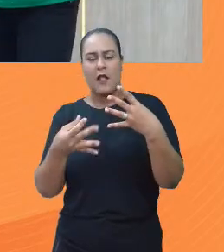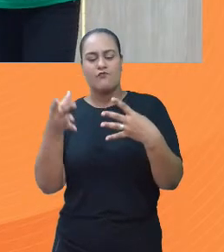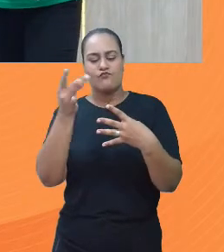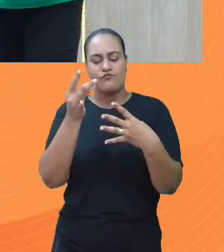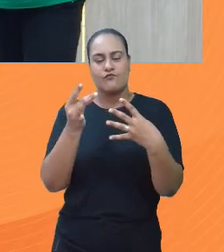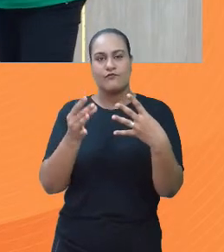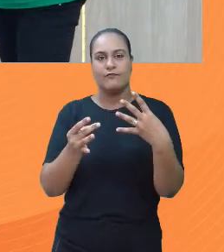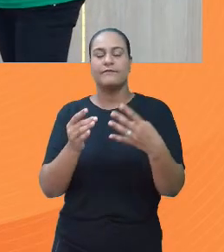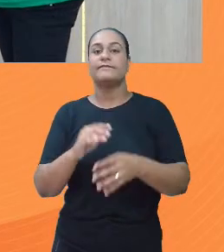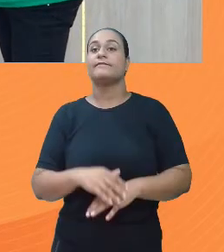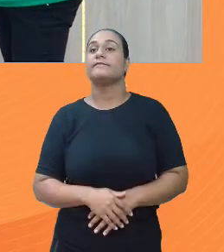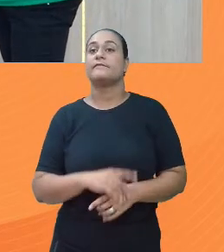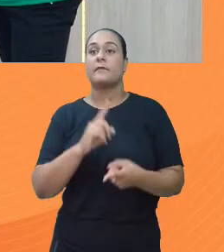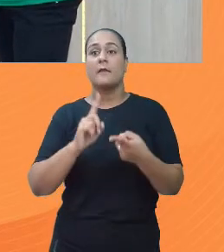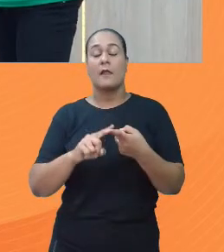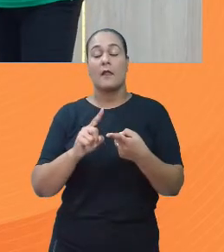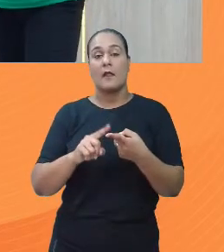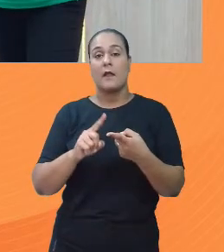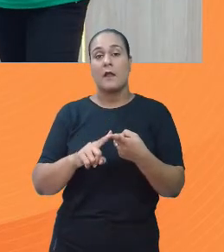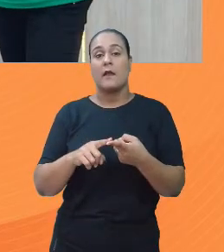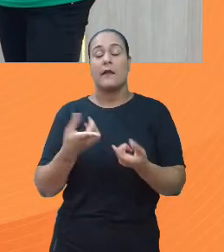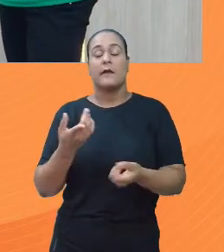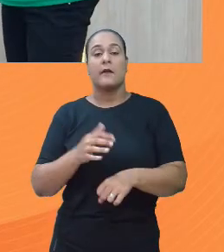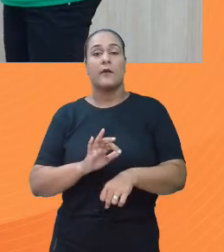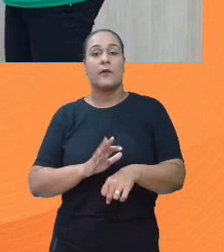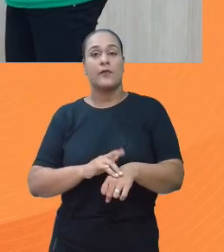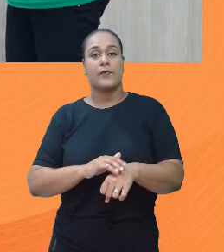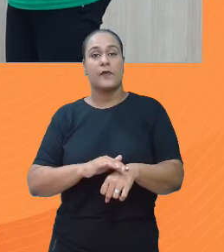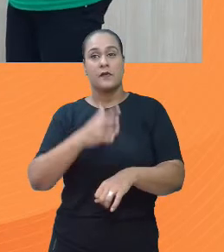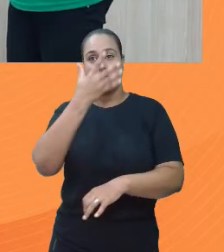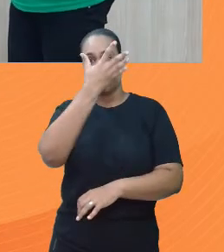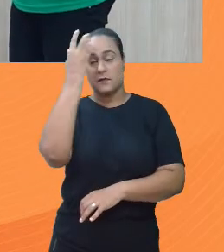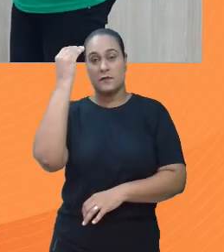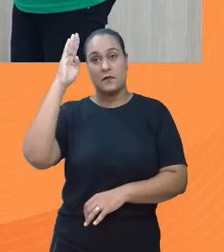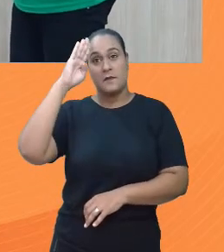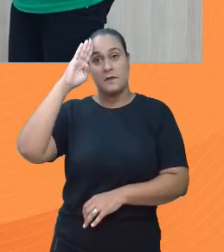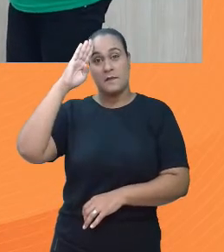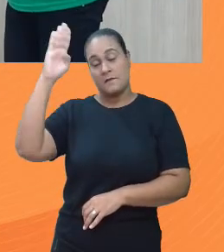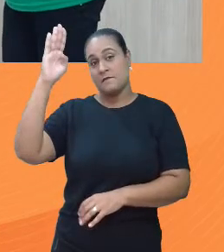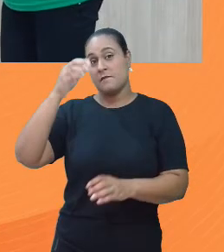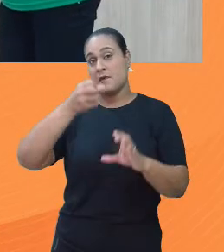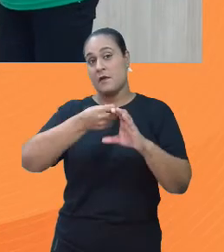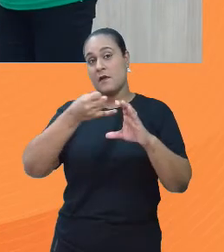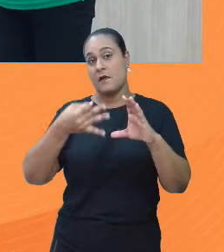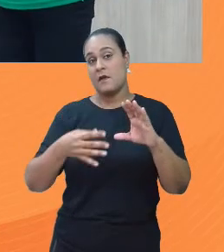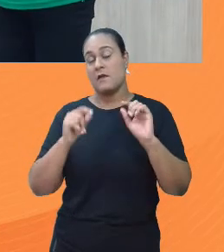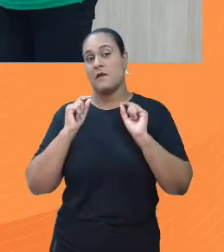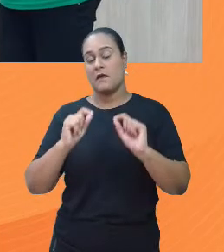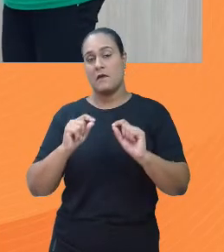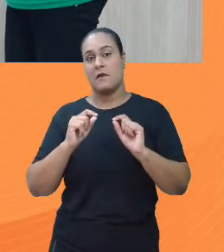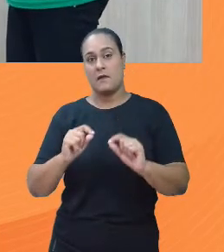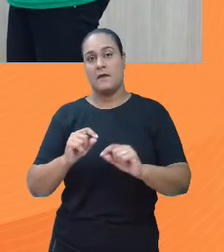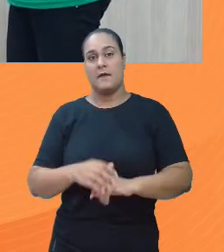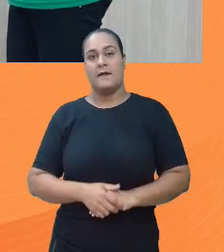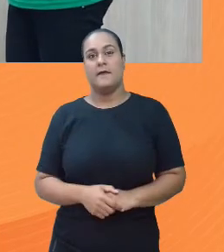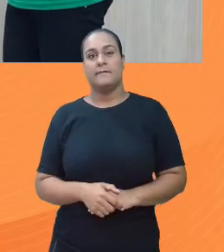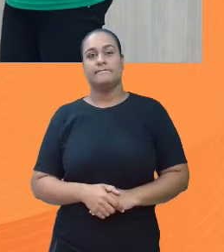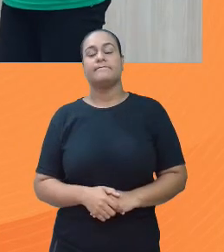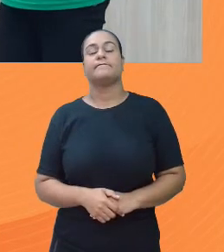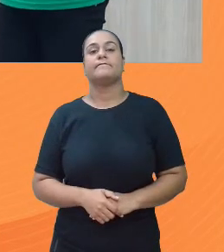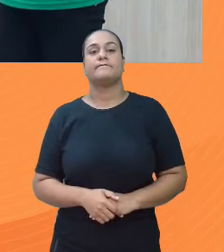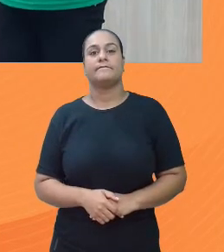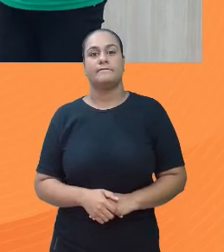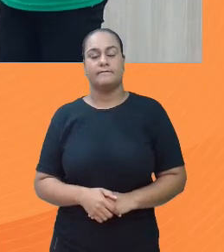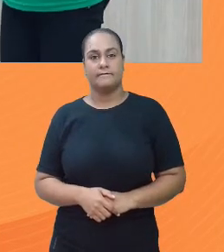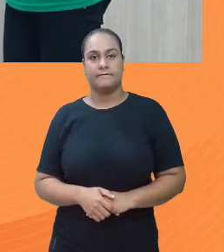para o mal de Alzheimer, né? A principal característica aí, né, é acometido aí,